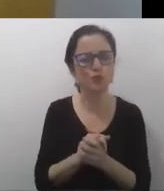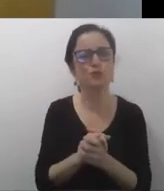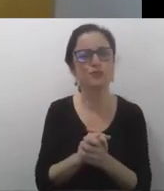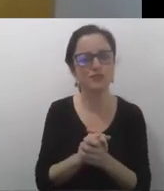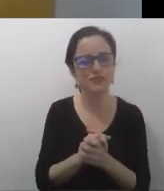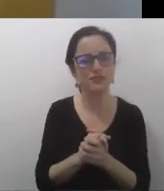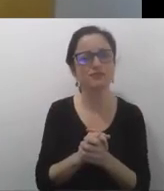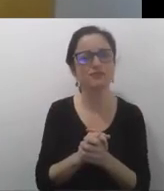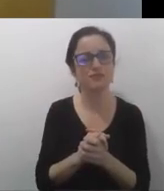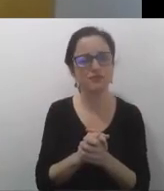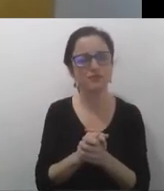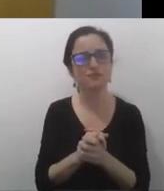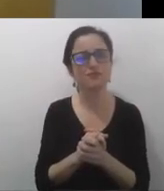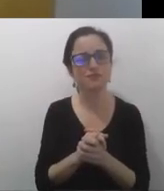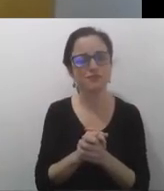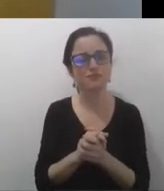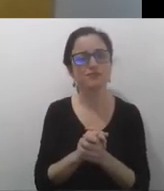aqui